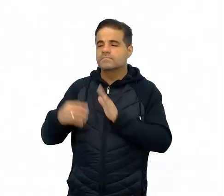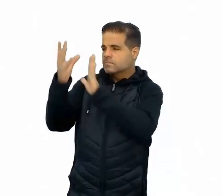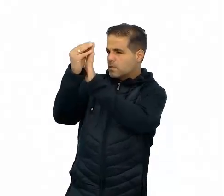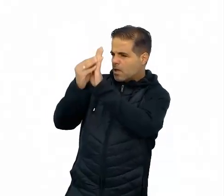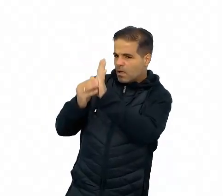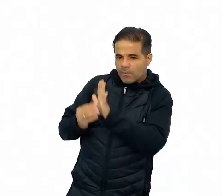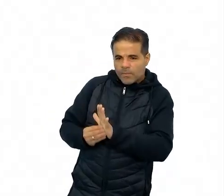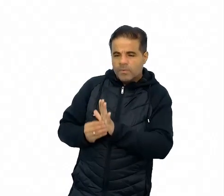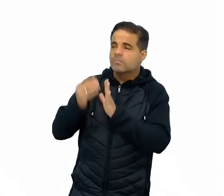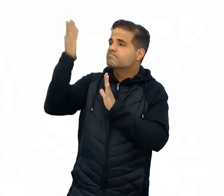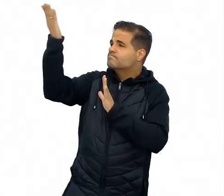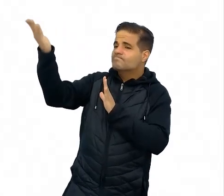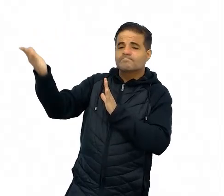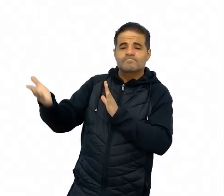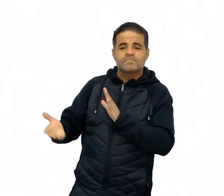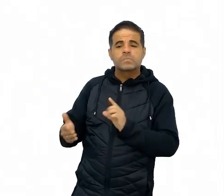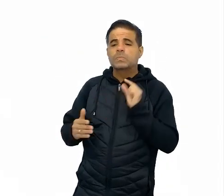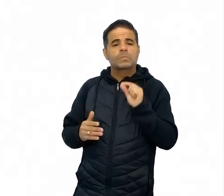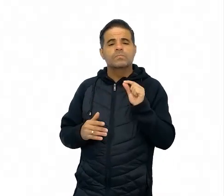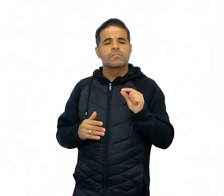nós trouxemos aqui